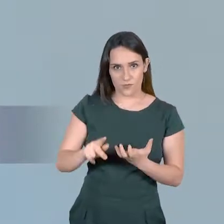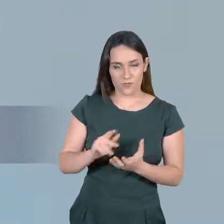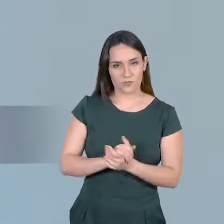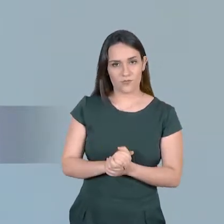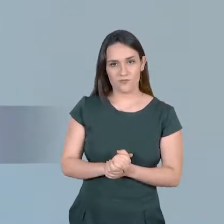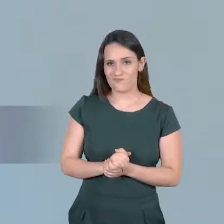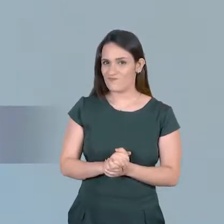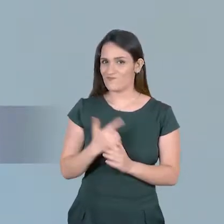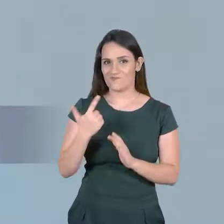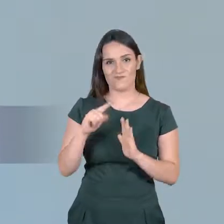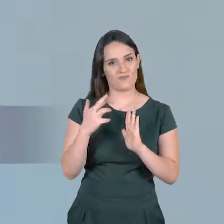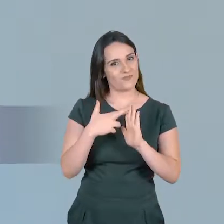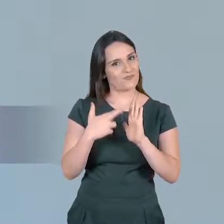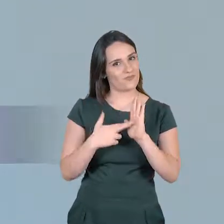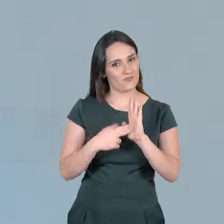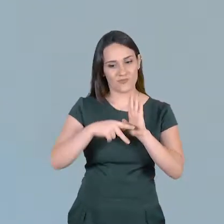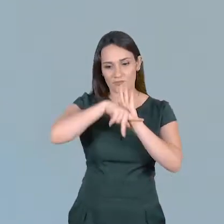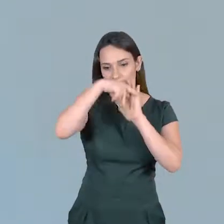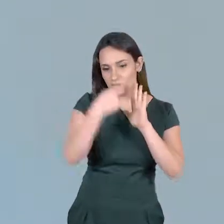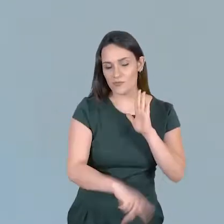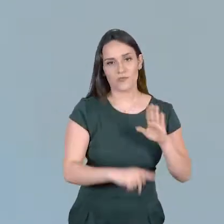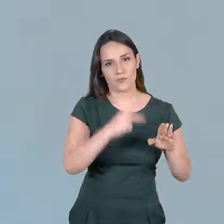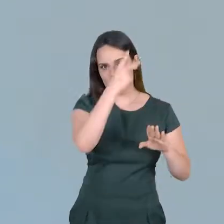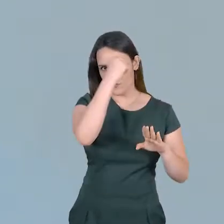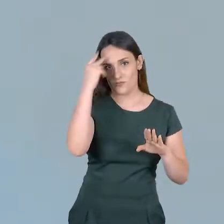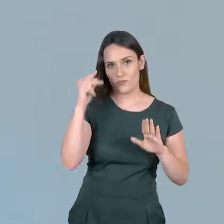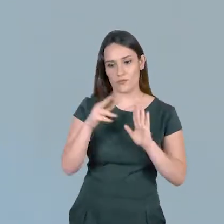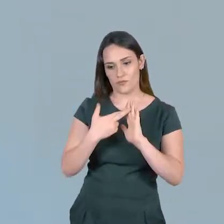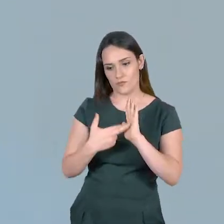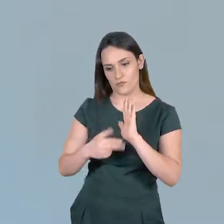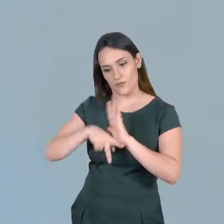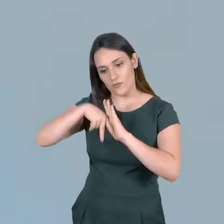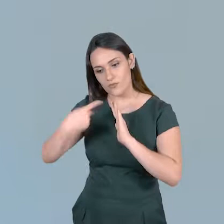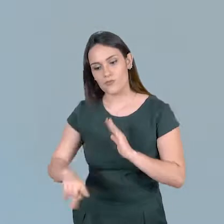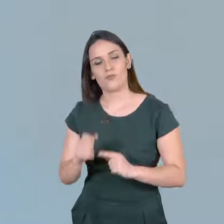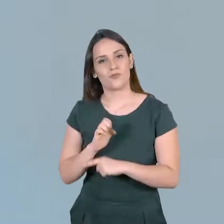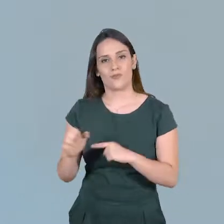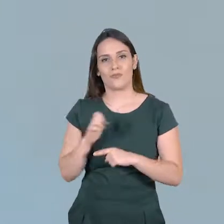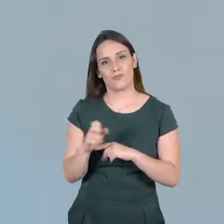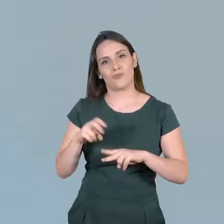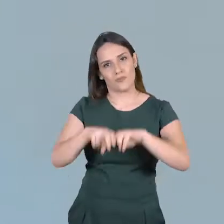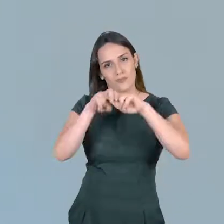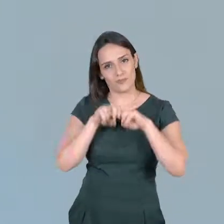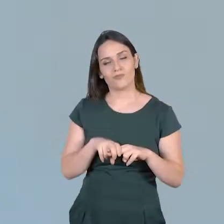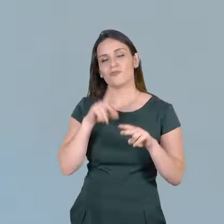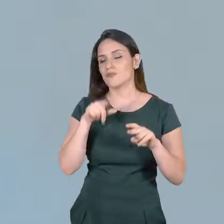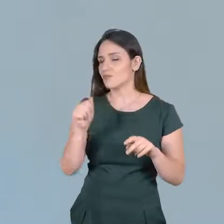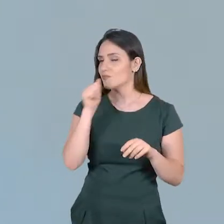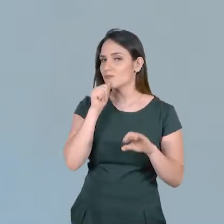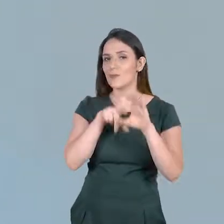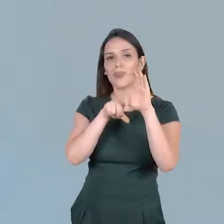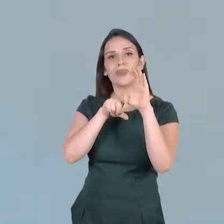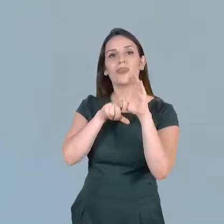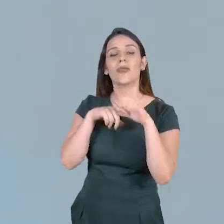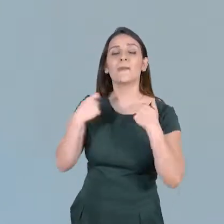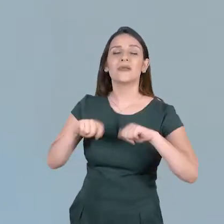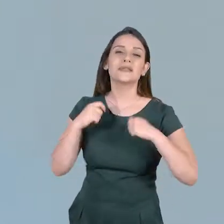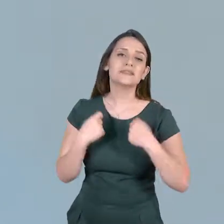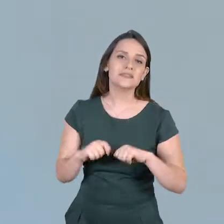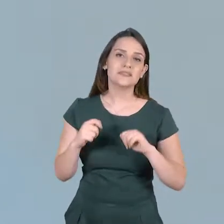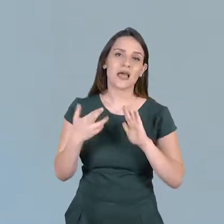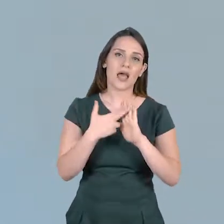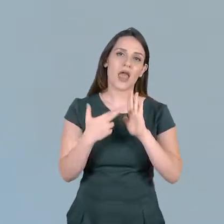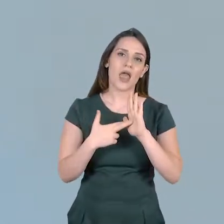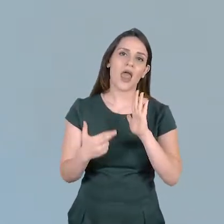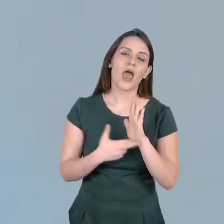instituindo mais regimes próprios, fatalmente eles continuam vinculados ao INSS. E muitos são servidores. Vamos